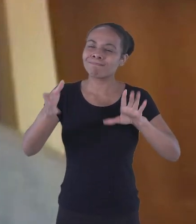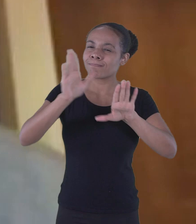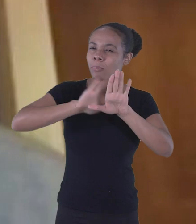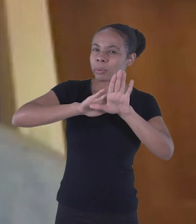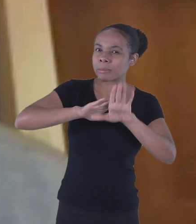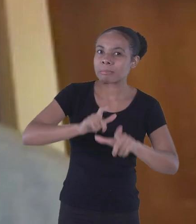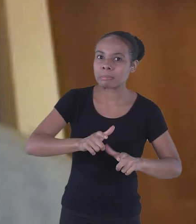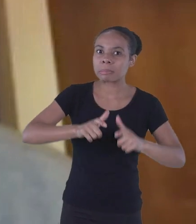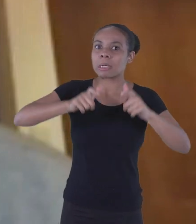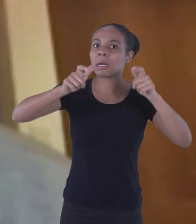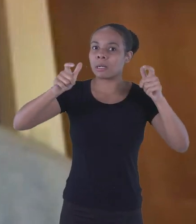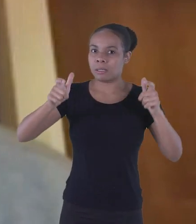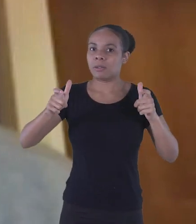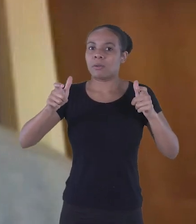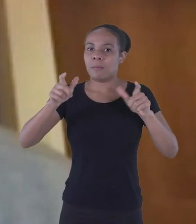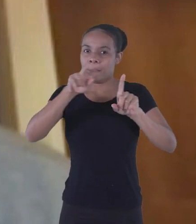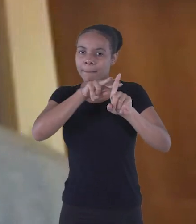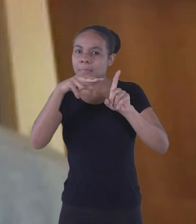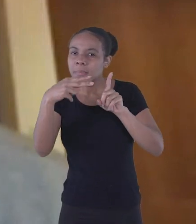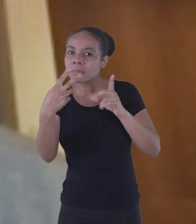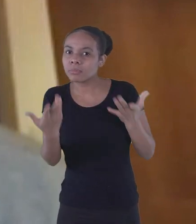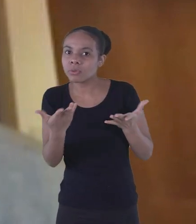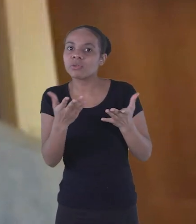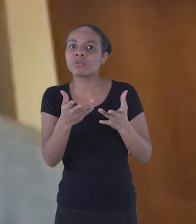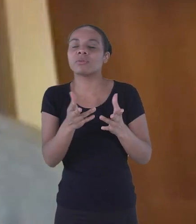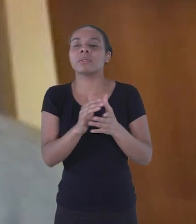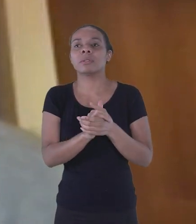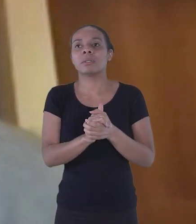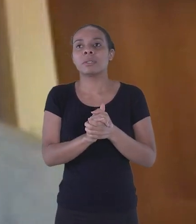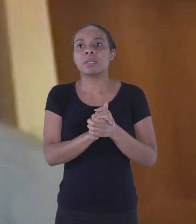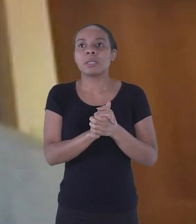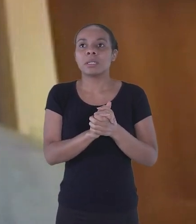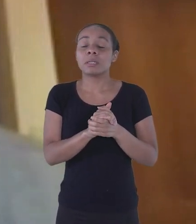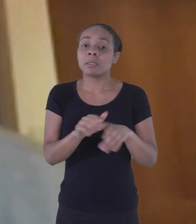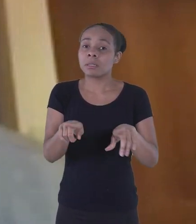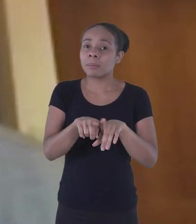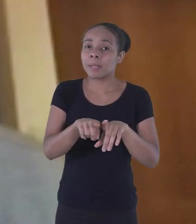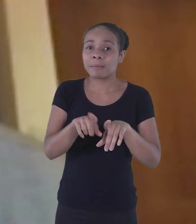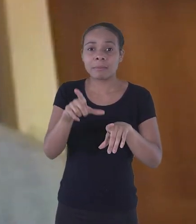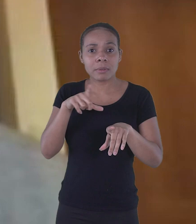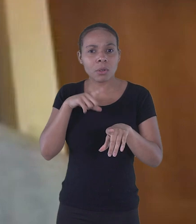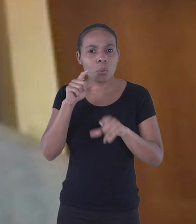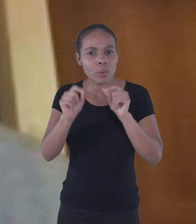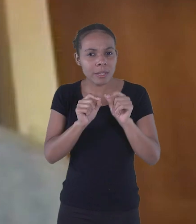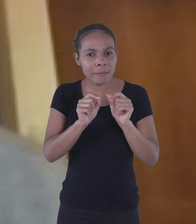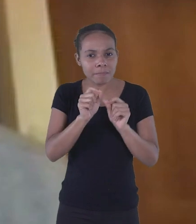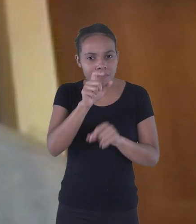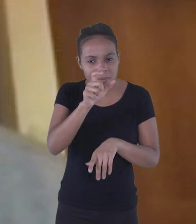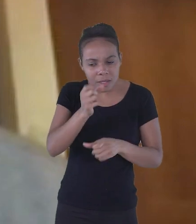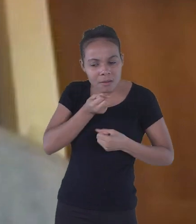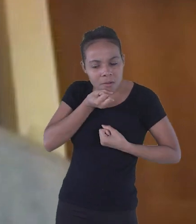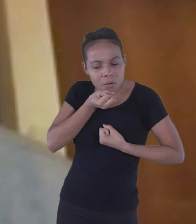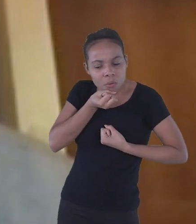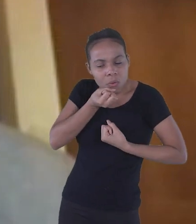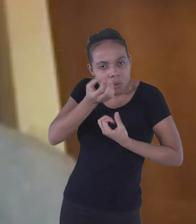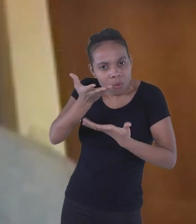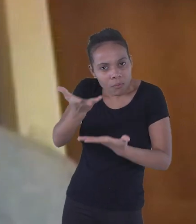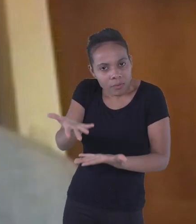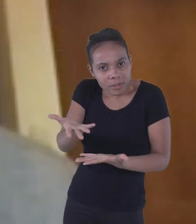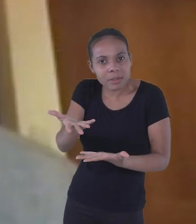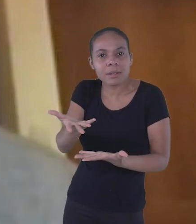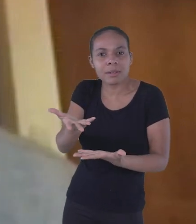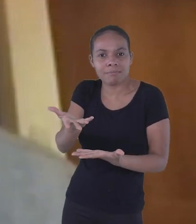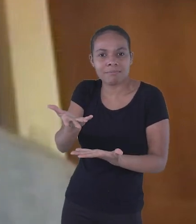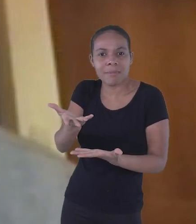abrangência que o gênero confissões enquadra muito melhor do que o